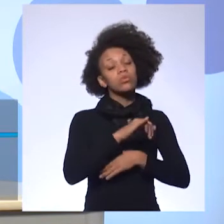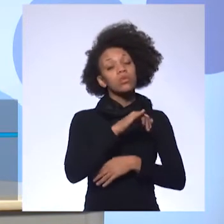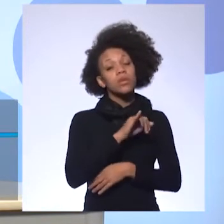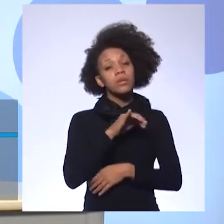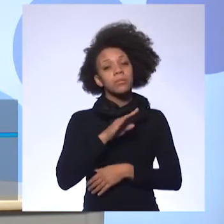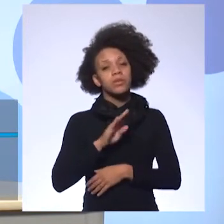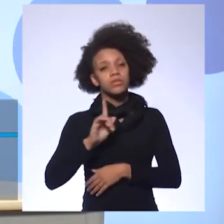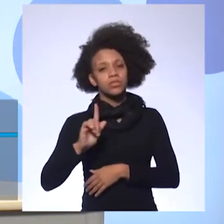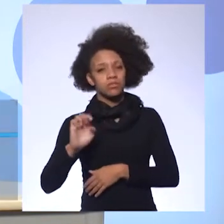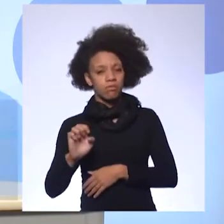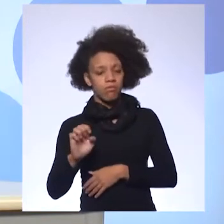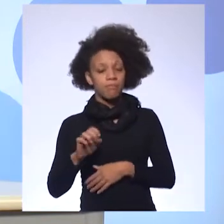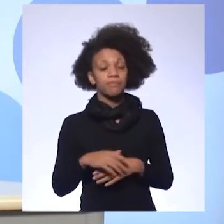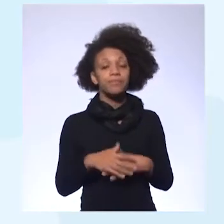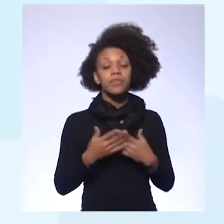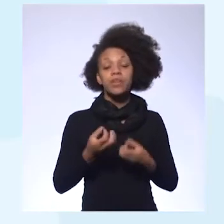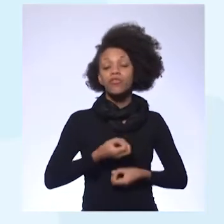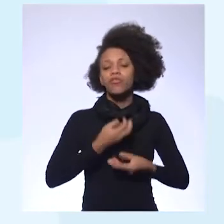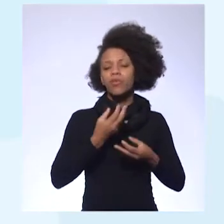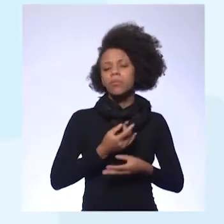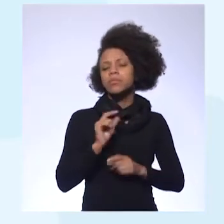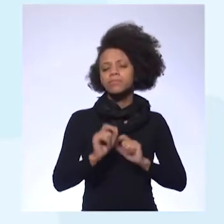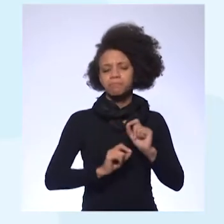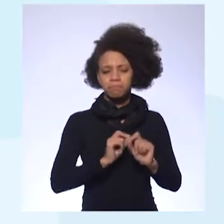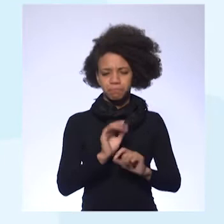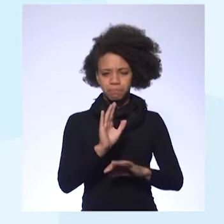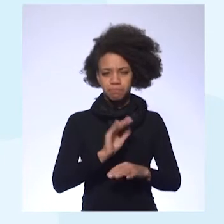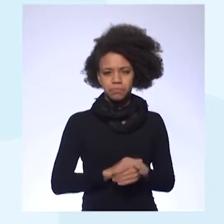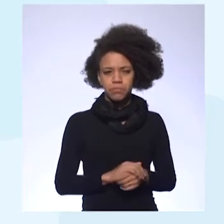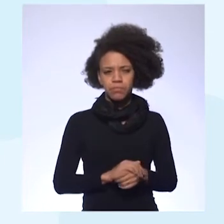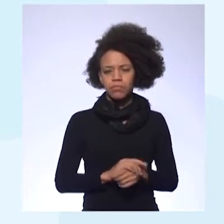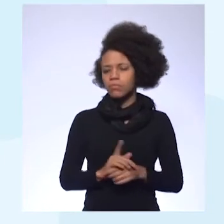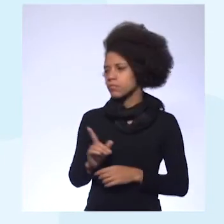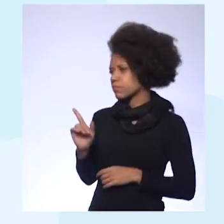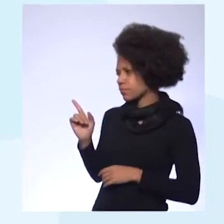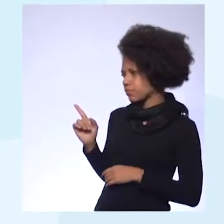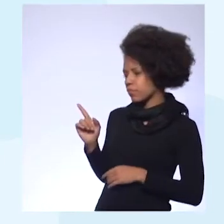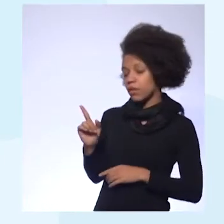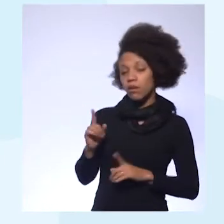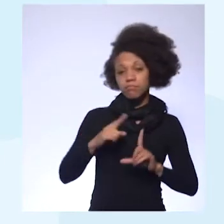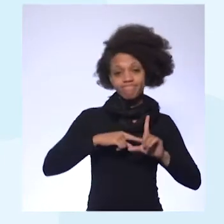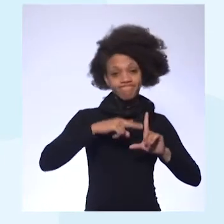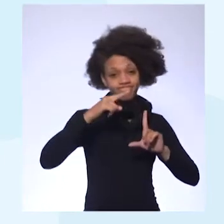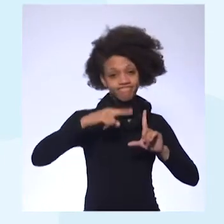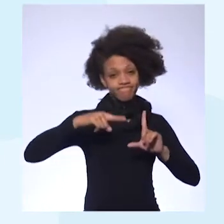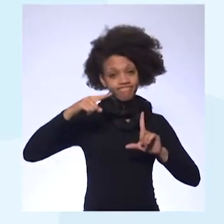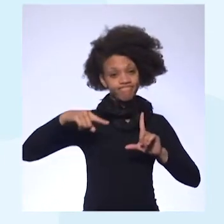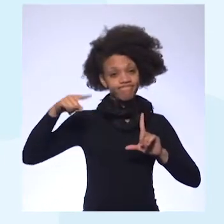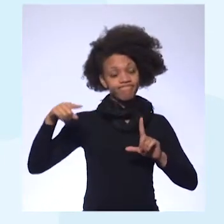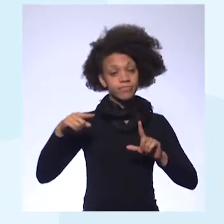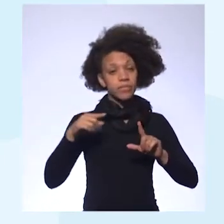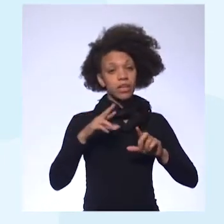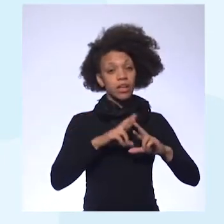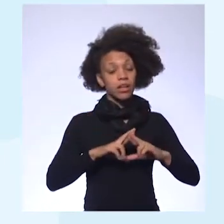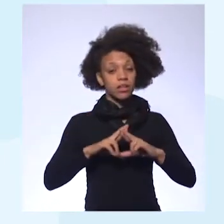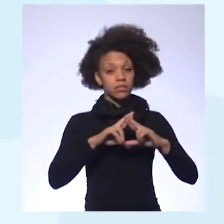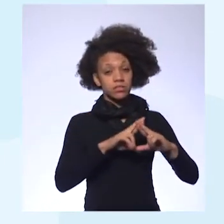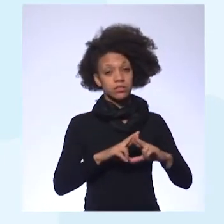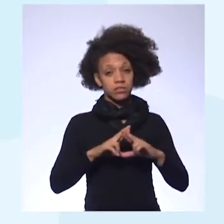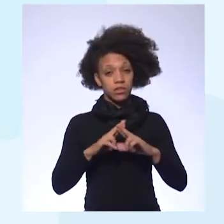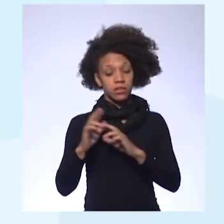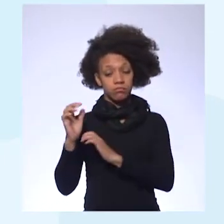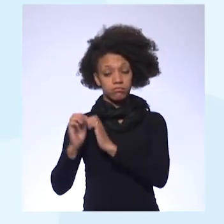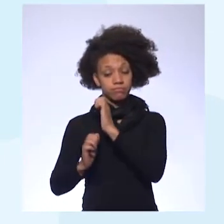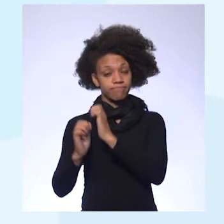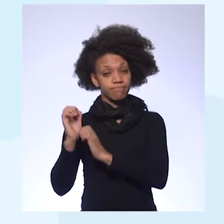Estatística, que traz a seguinte informação. Proporção de material reciclado em atividades